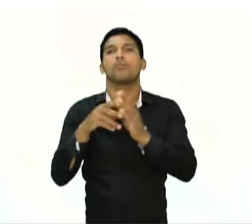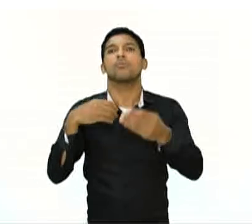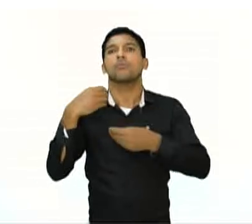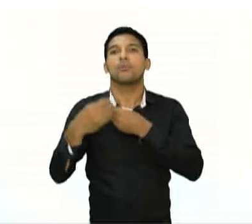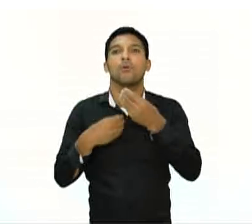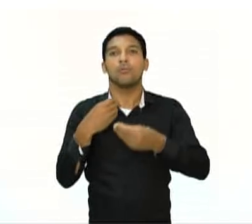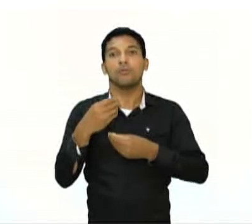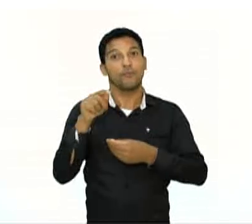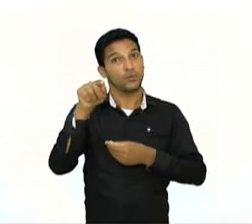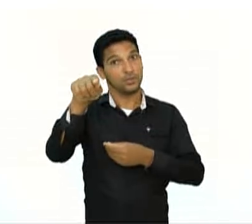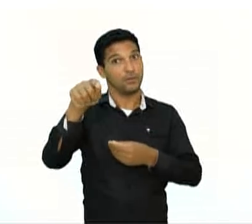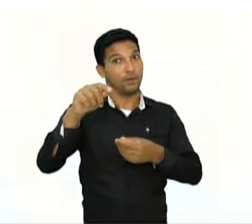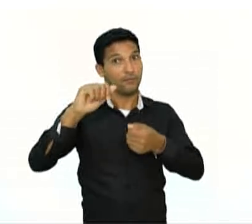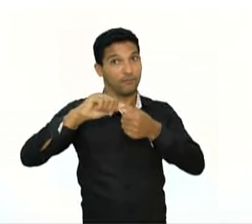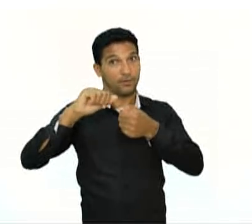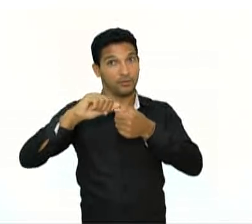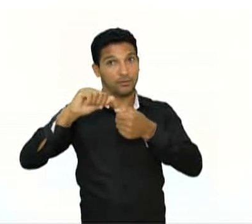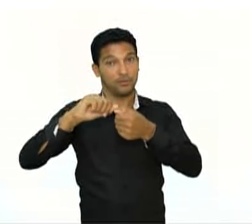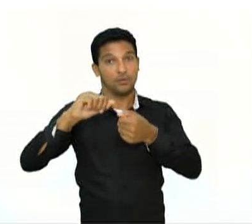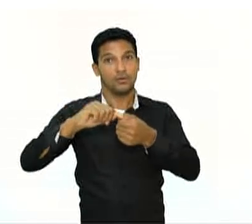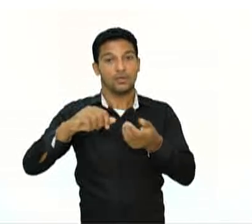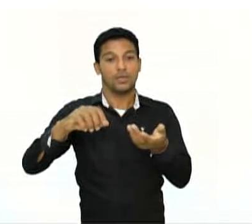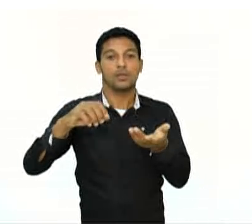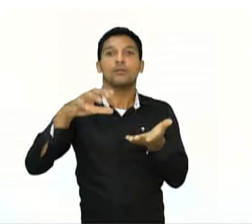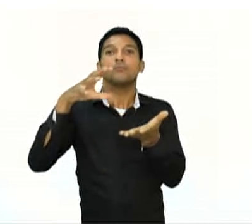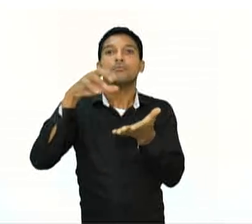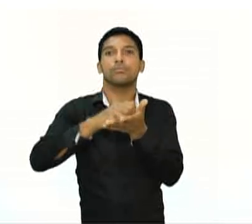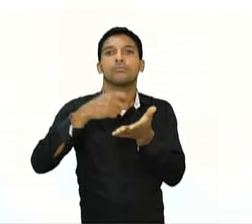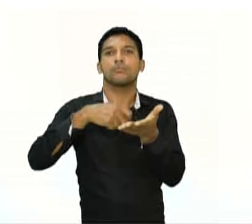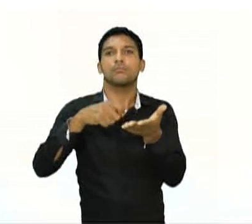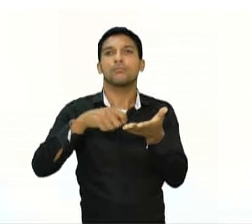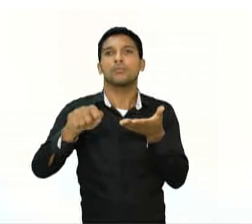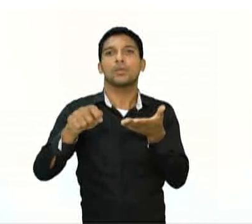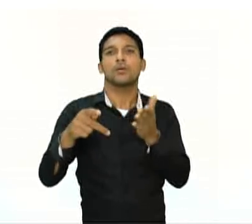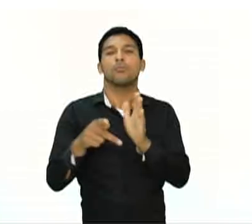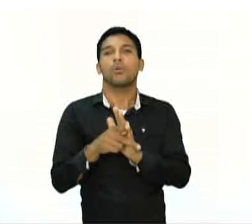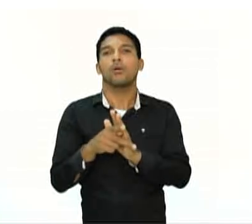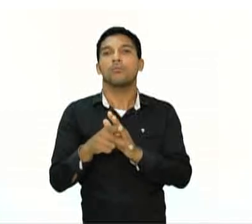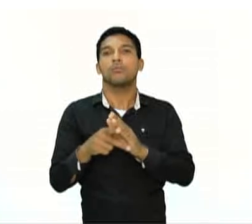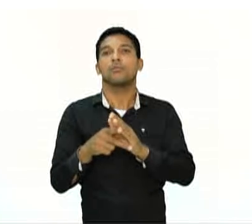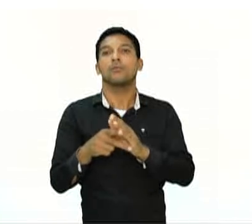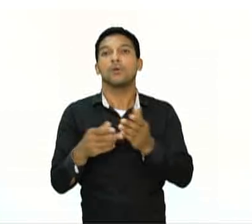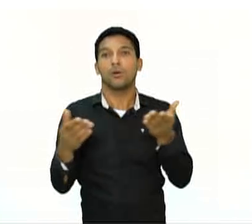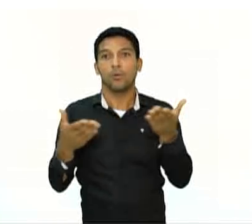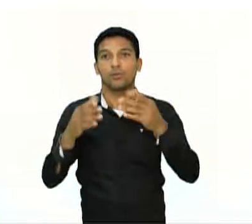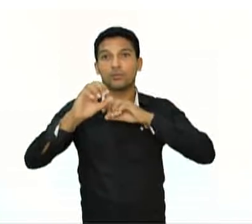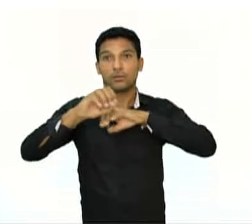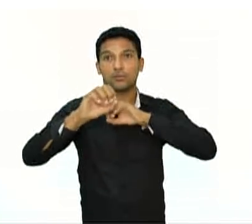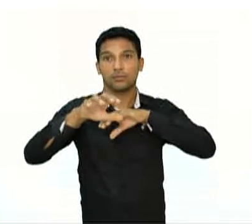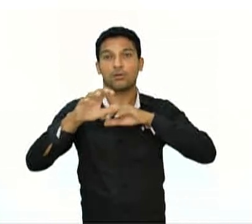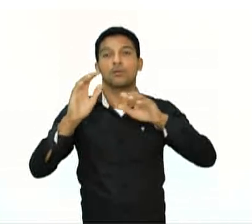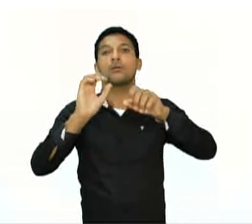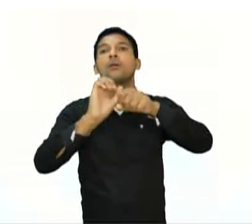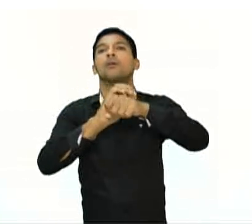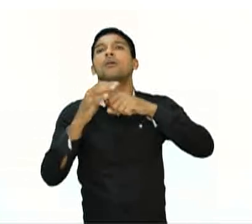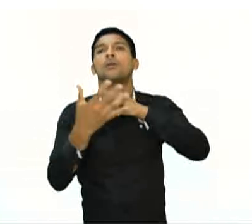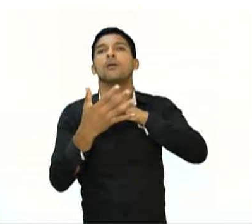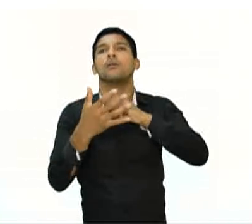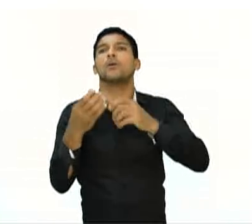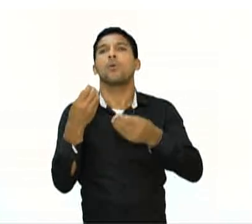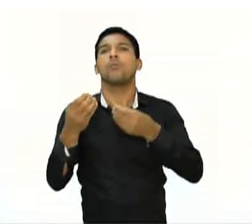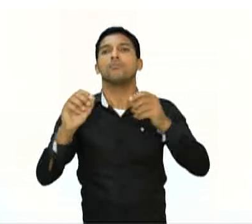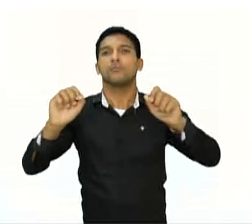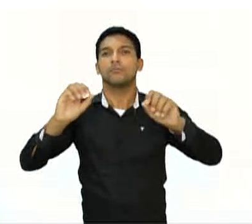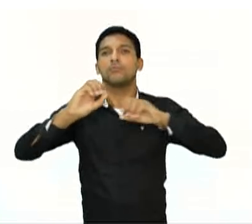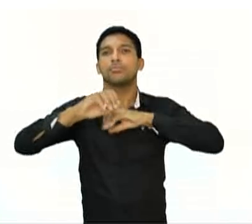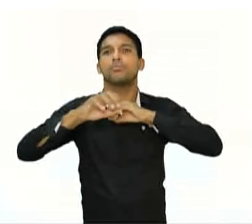e afro-brasileiros. E vários daqueles estudantes eram descendentes, filhos, netos, bisnetos dos